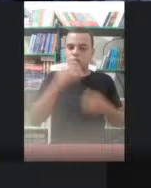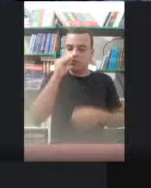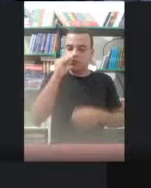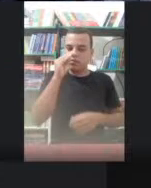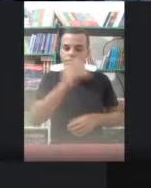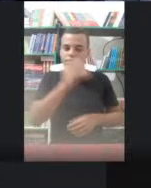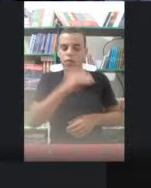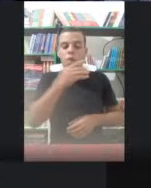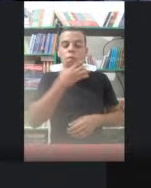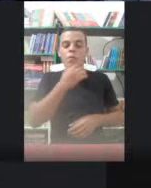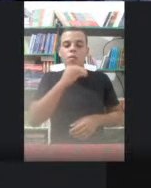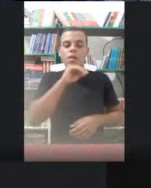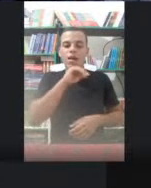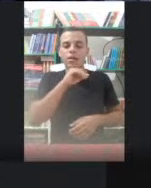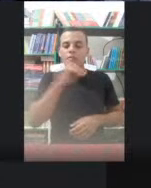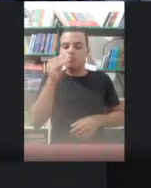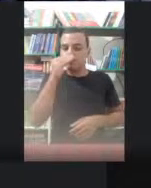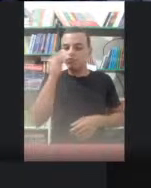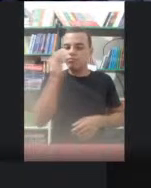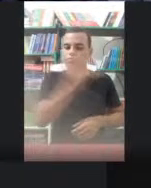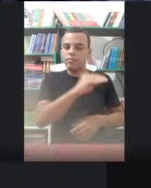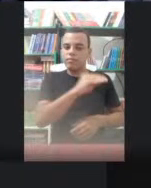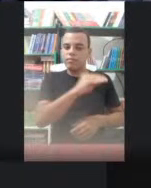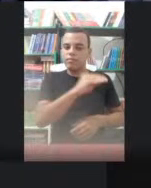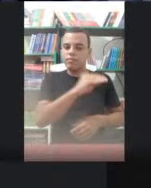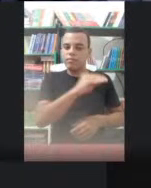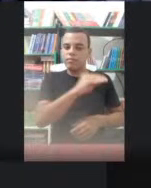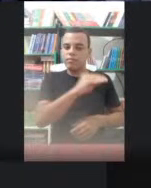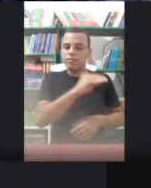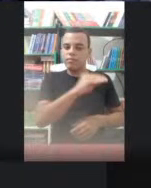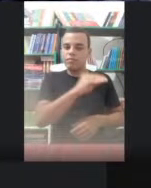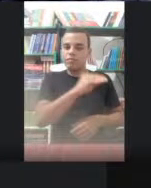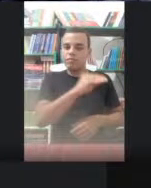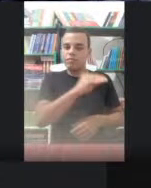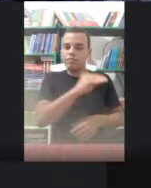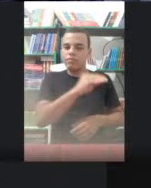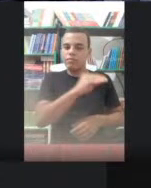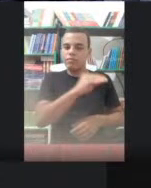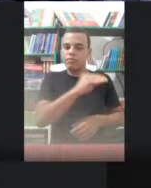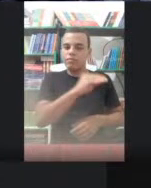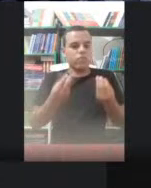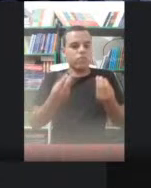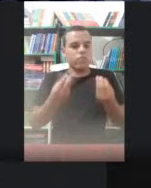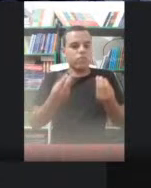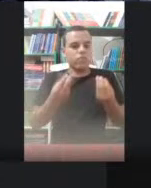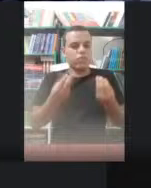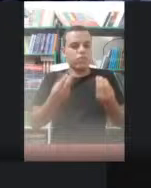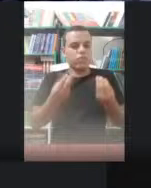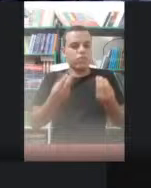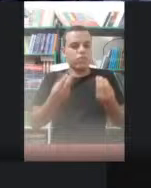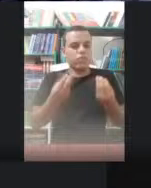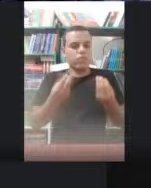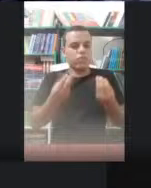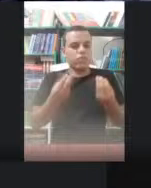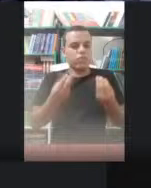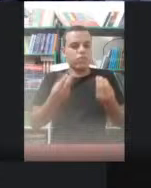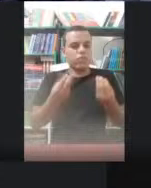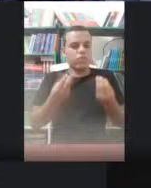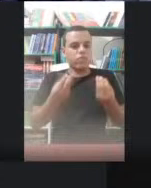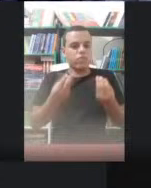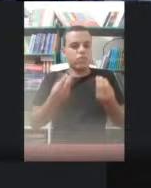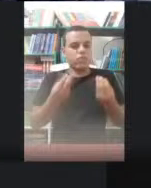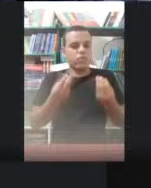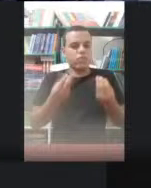né, por parte dessa população masculina bem aumentada, né, no Brasil como um todo. Então, traz à tona aí uma questão que a gente talvez